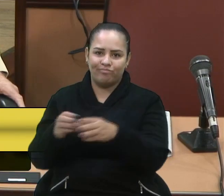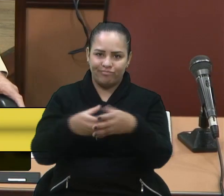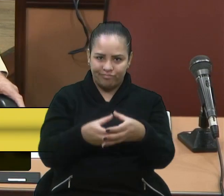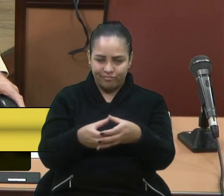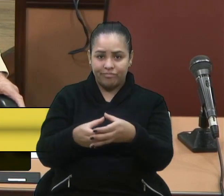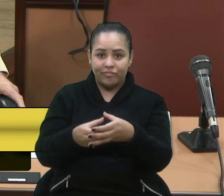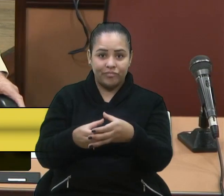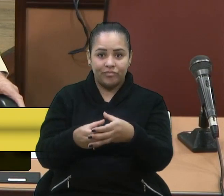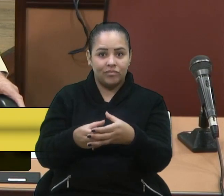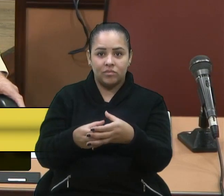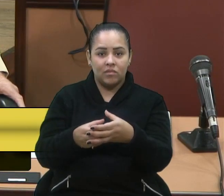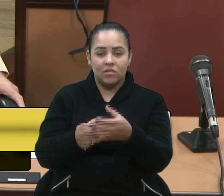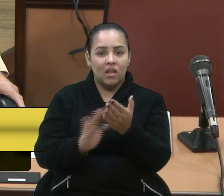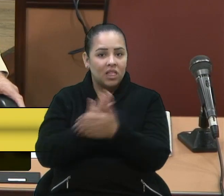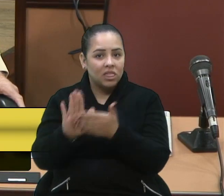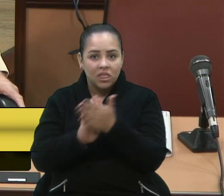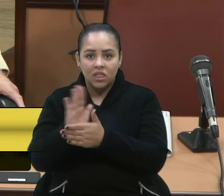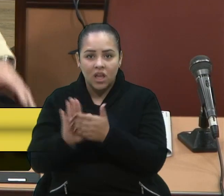o Executivo